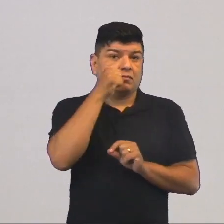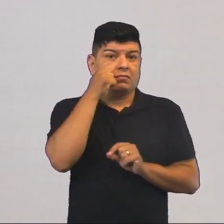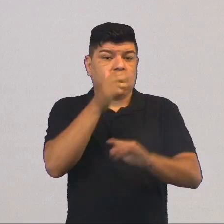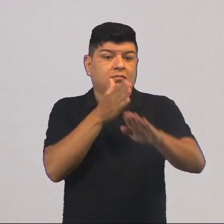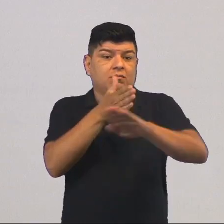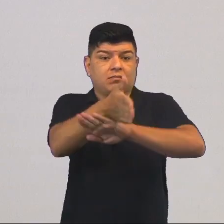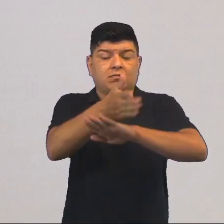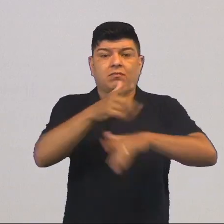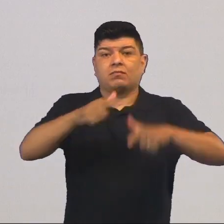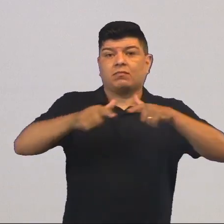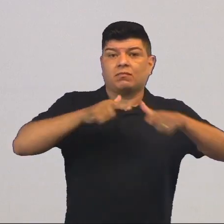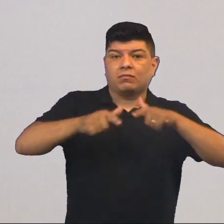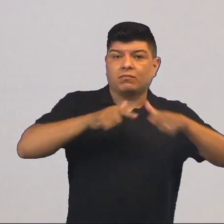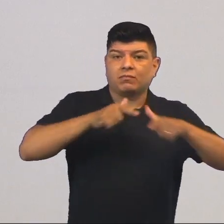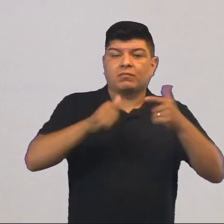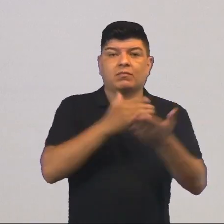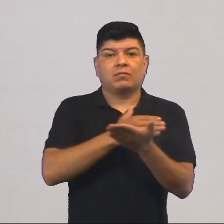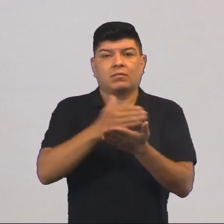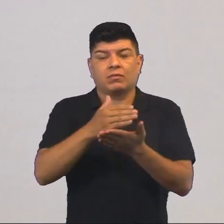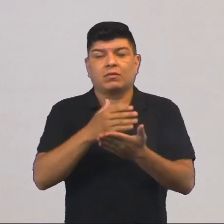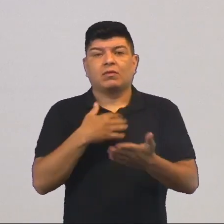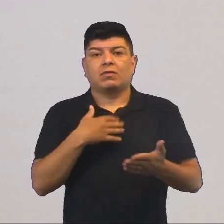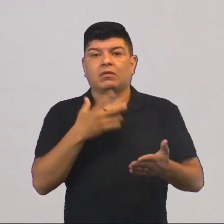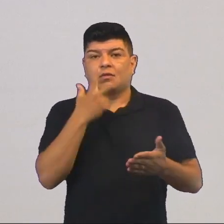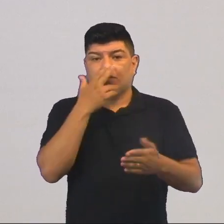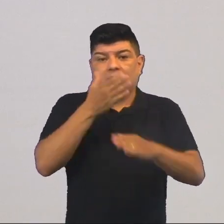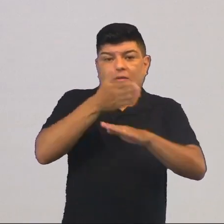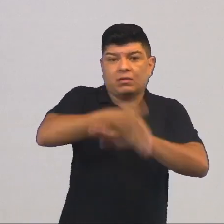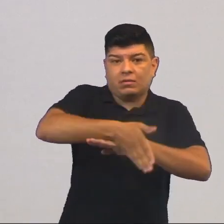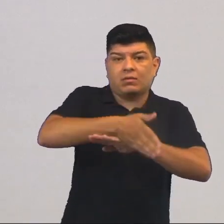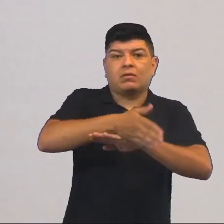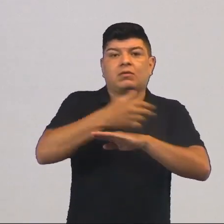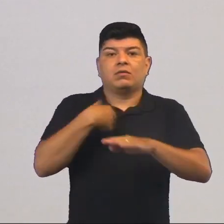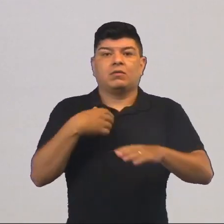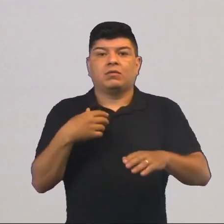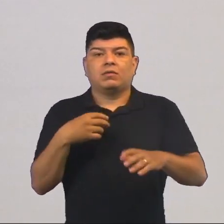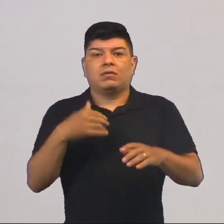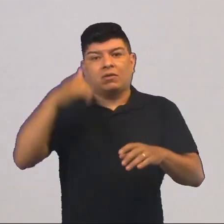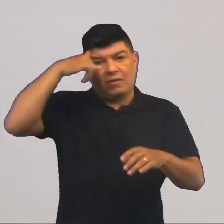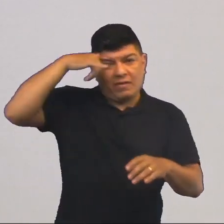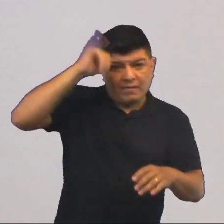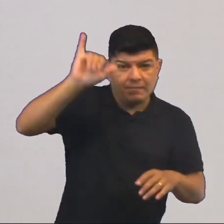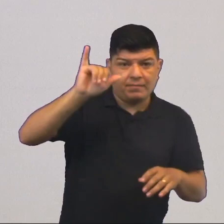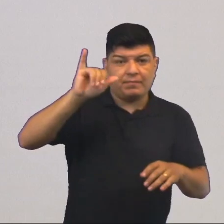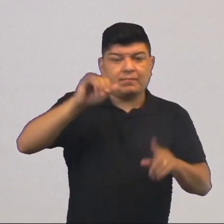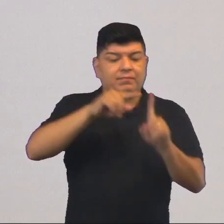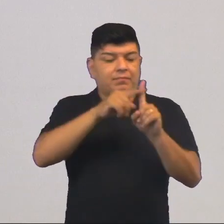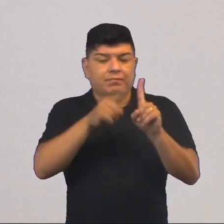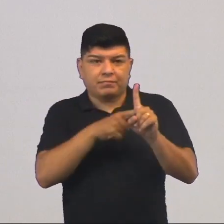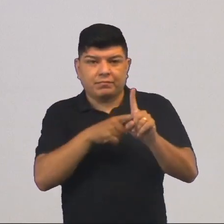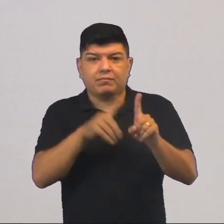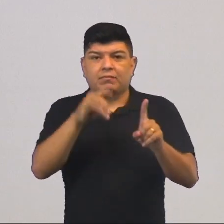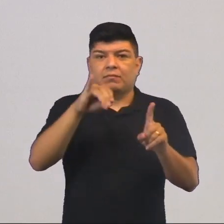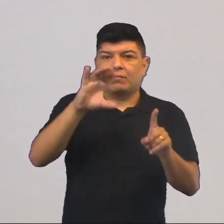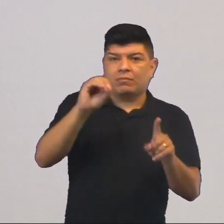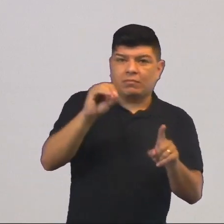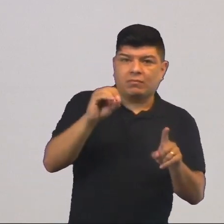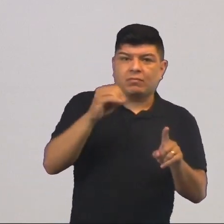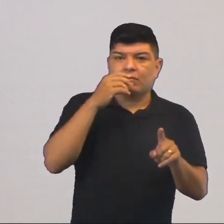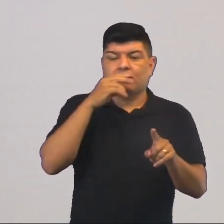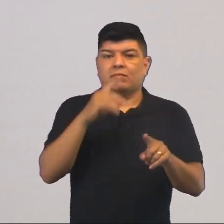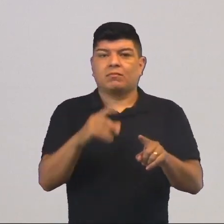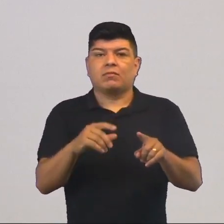ingressou no mercado de trabalho, quando houve a introdução dos métodos contraceptivos, anticoncepcional, o DIU,